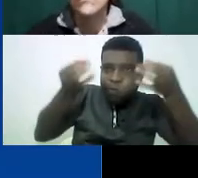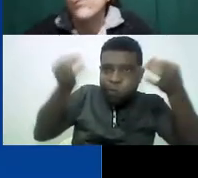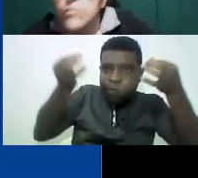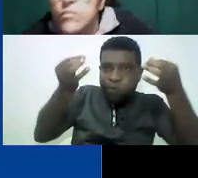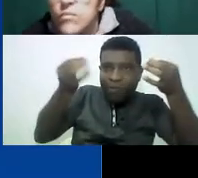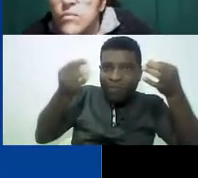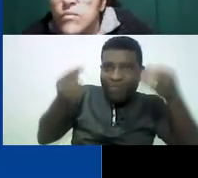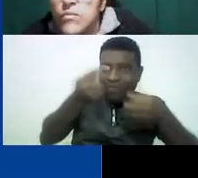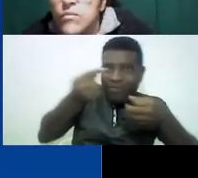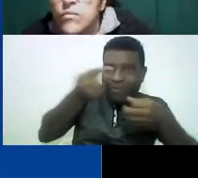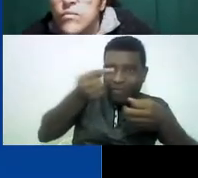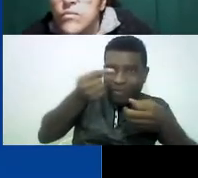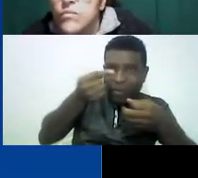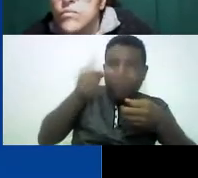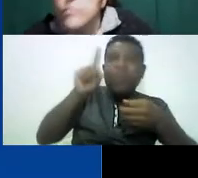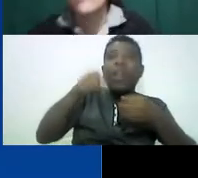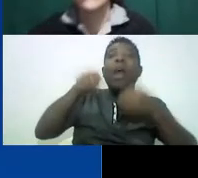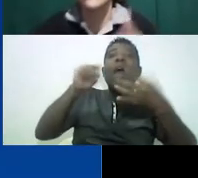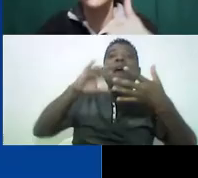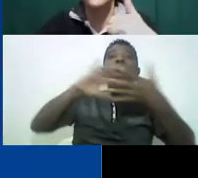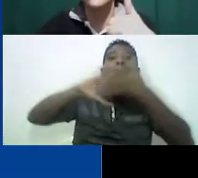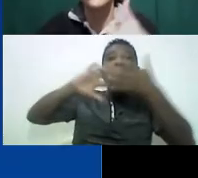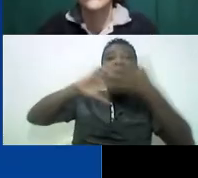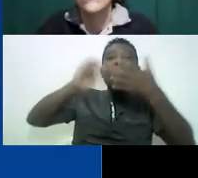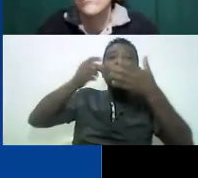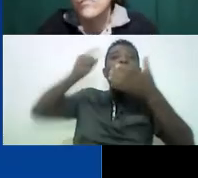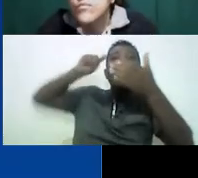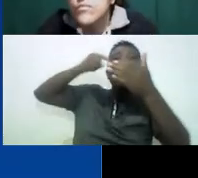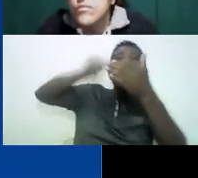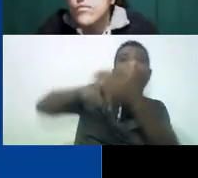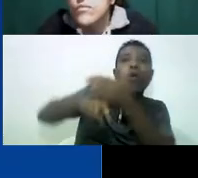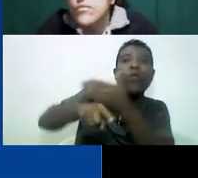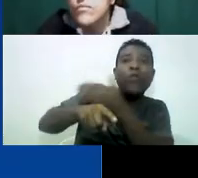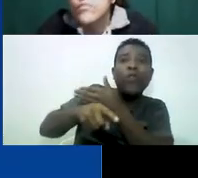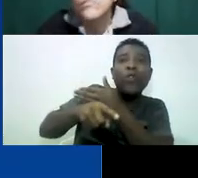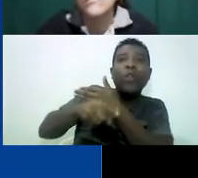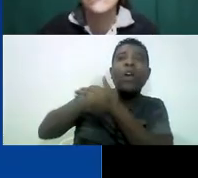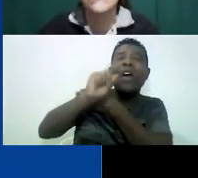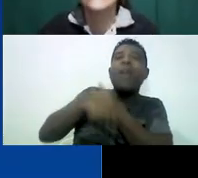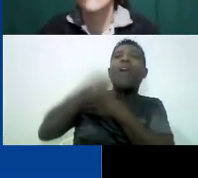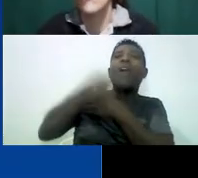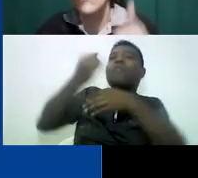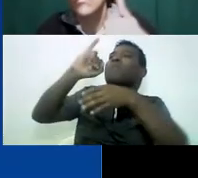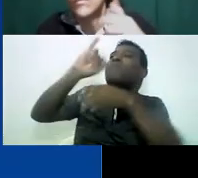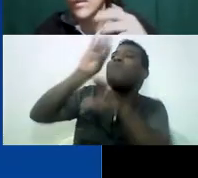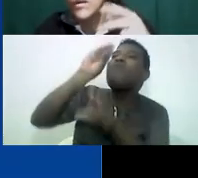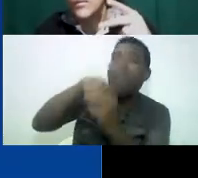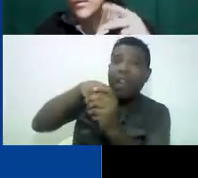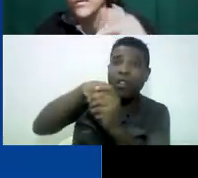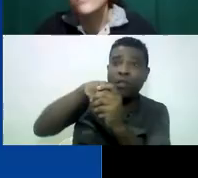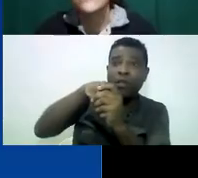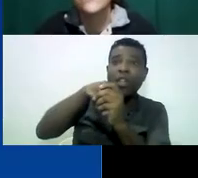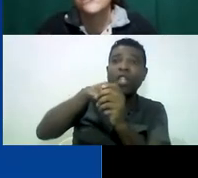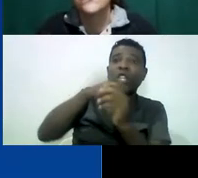músculos profundos da camada bem interna mesmo, que tem um contato direto com as vértebras. Então,